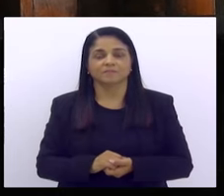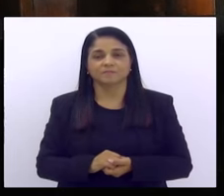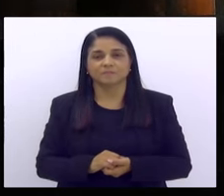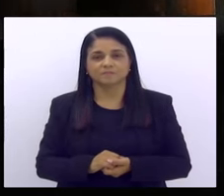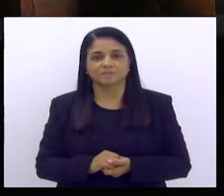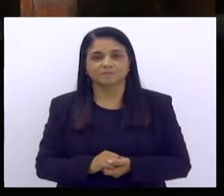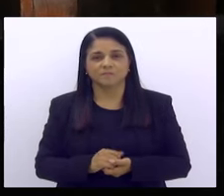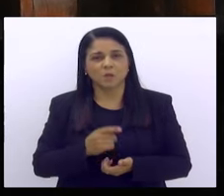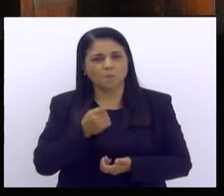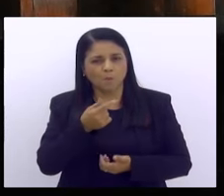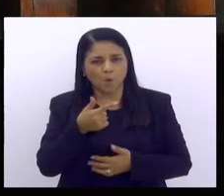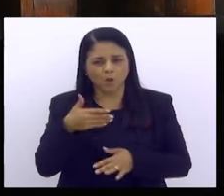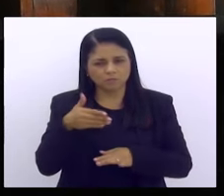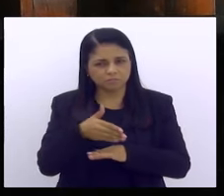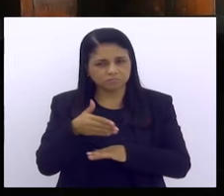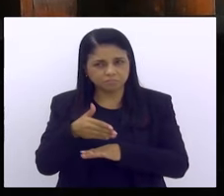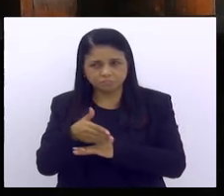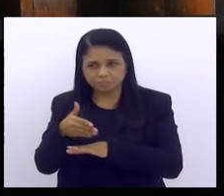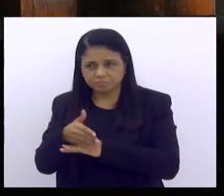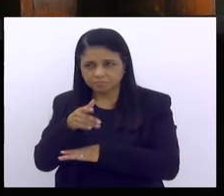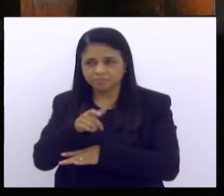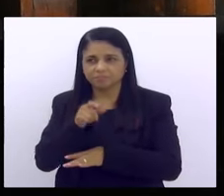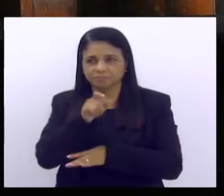com pouca frequência,